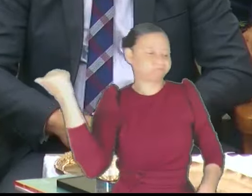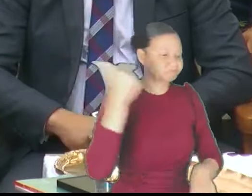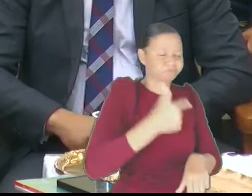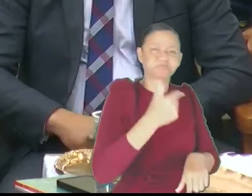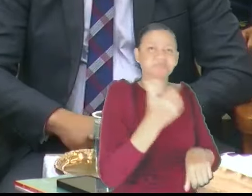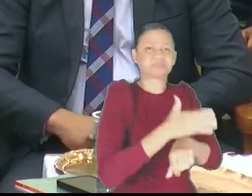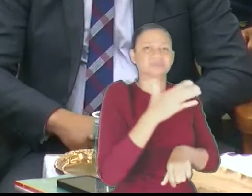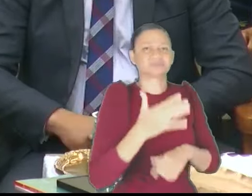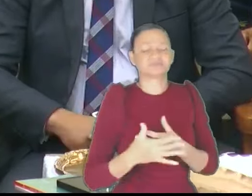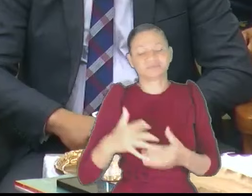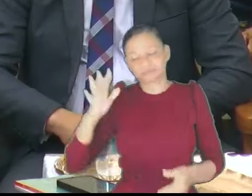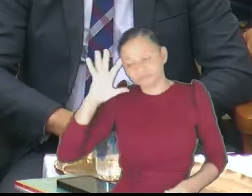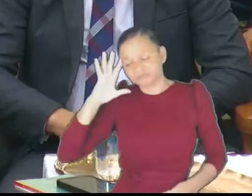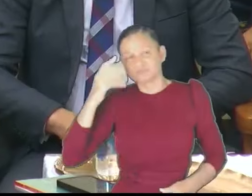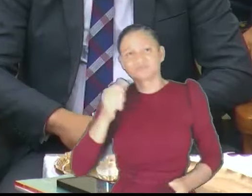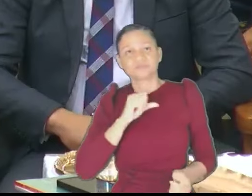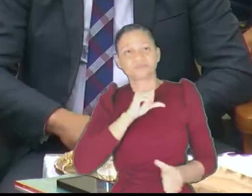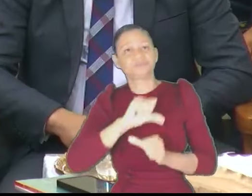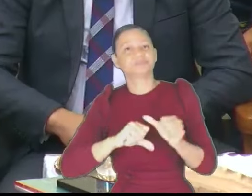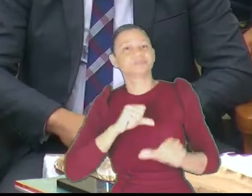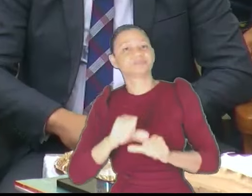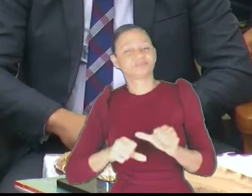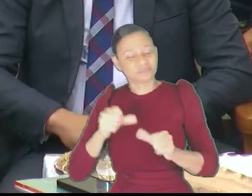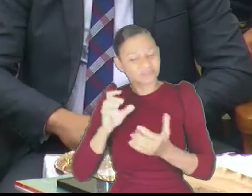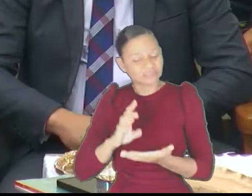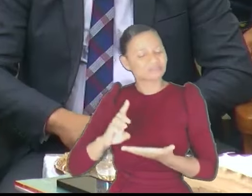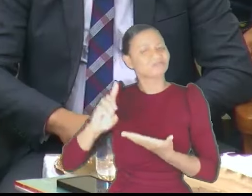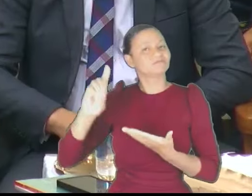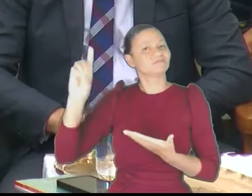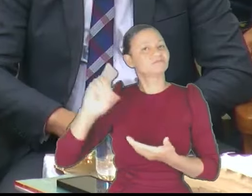Essa mulher resolveu mudar de Deus.